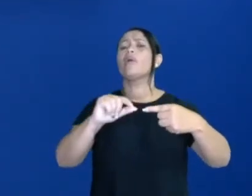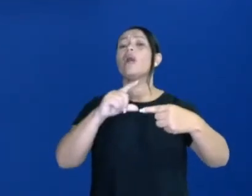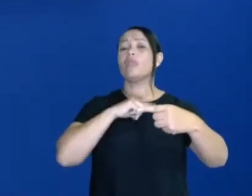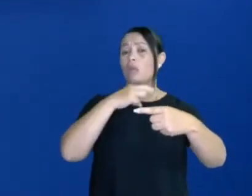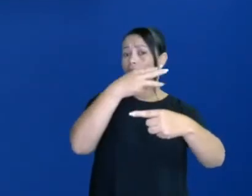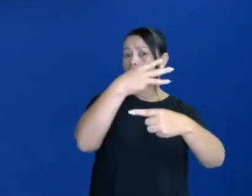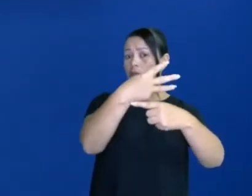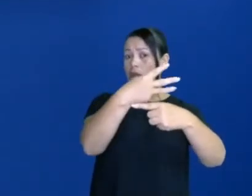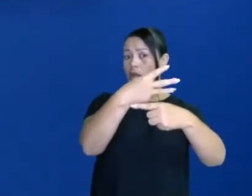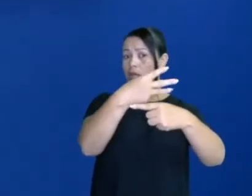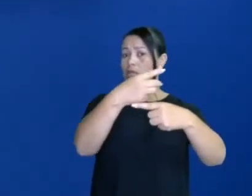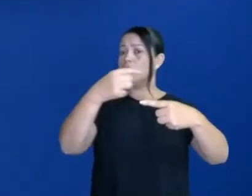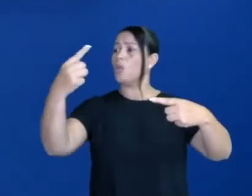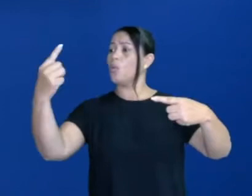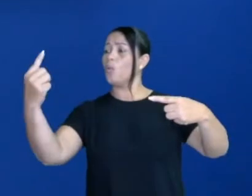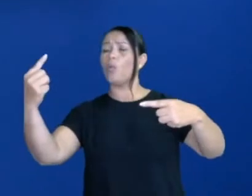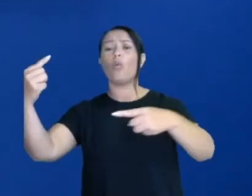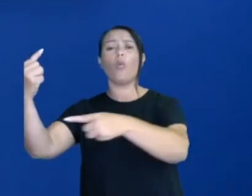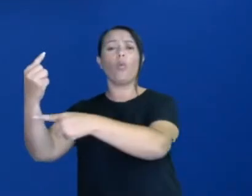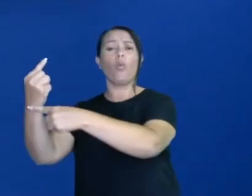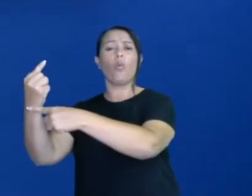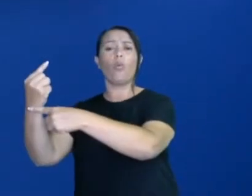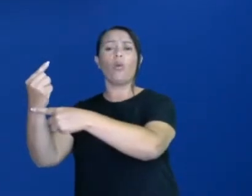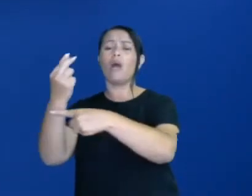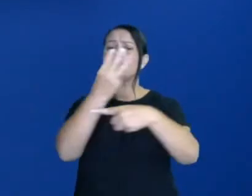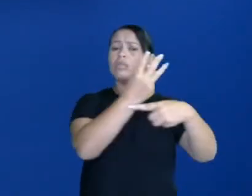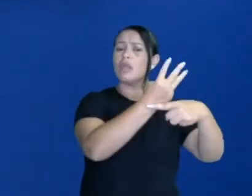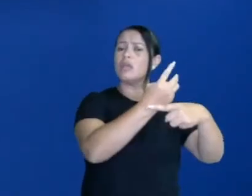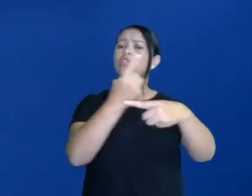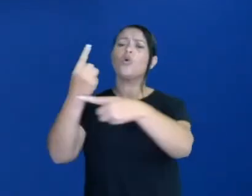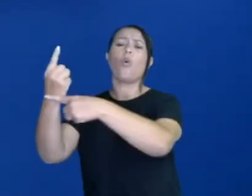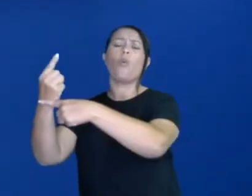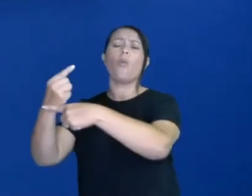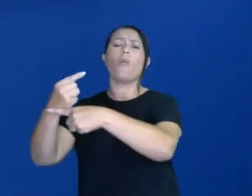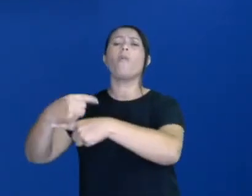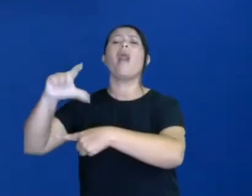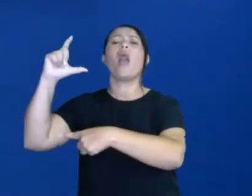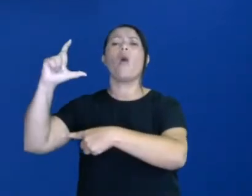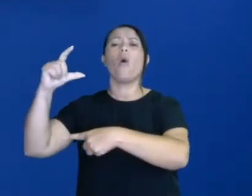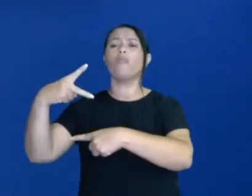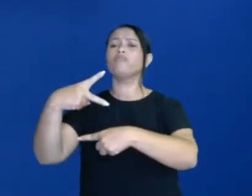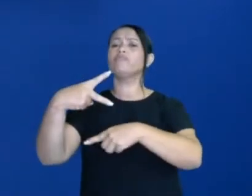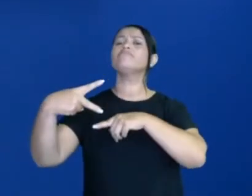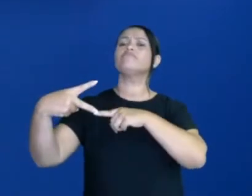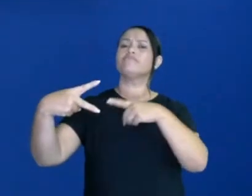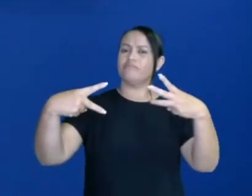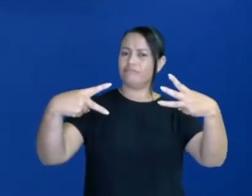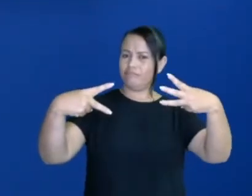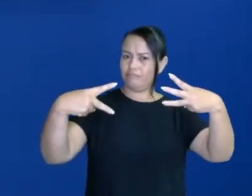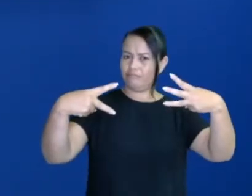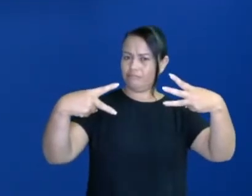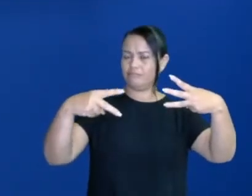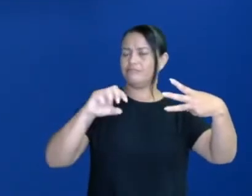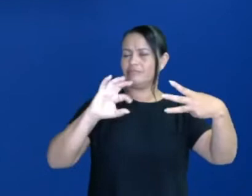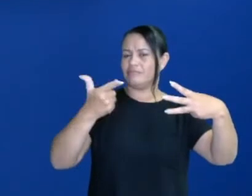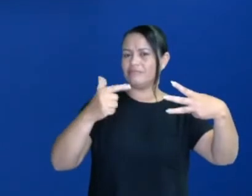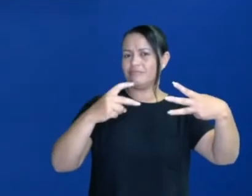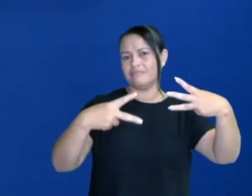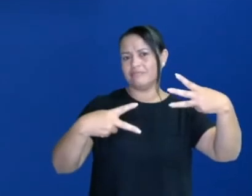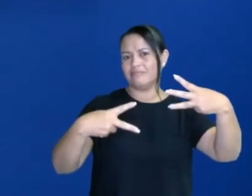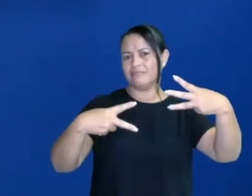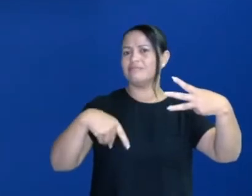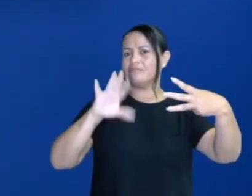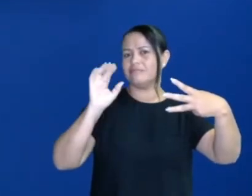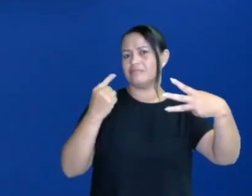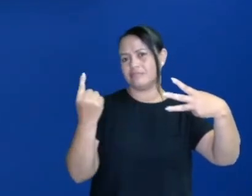tenho 3 e 1. Aí você vai observar, quem é maior? 3 ou 1? Então, nesse caso, quem é maior? 3. Lógico, né? 3 é maior